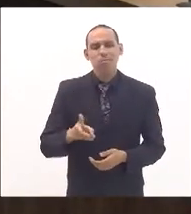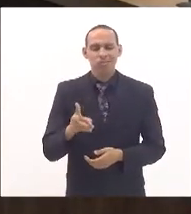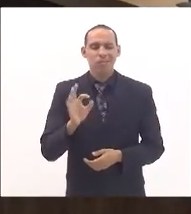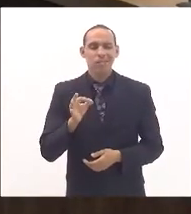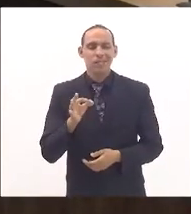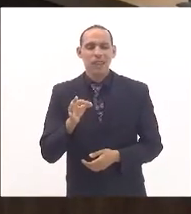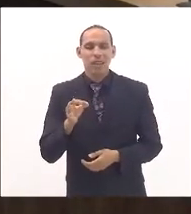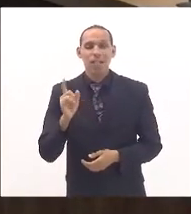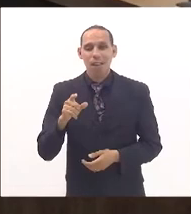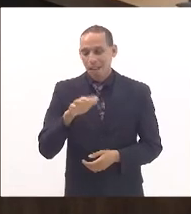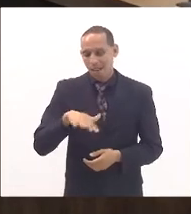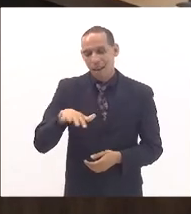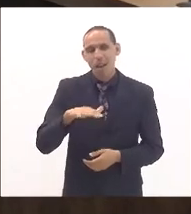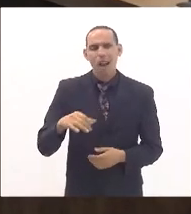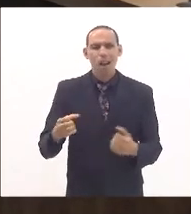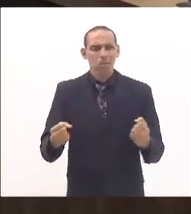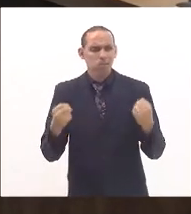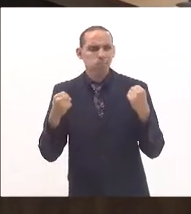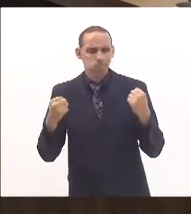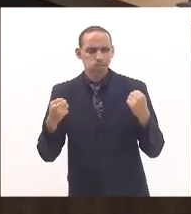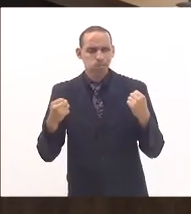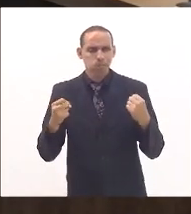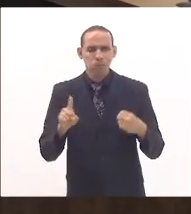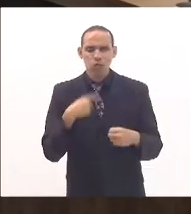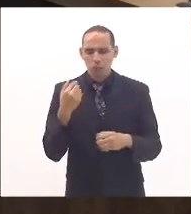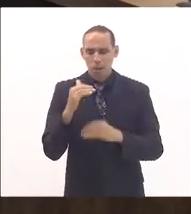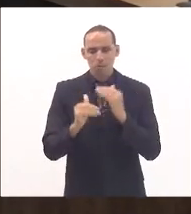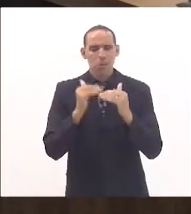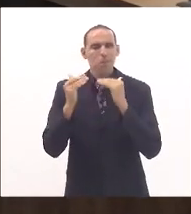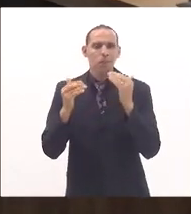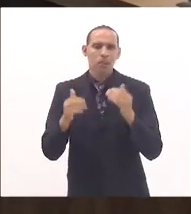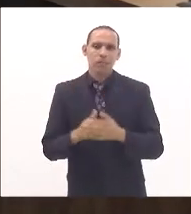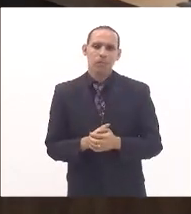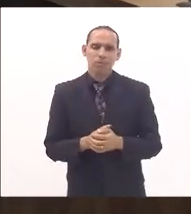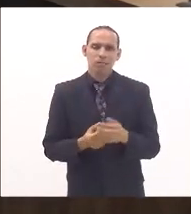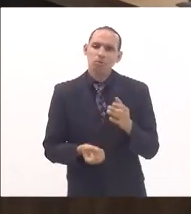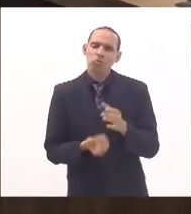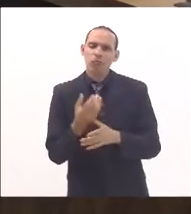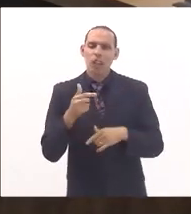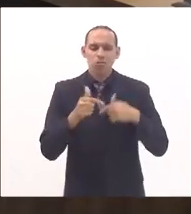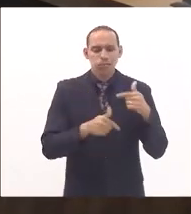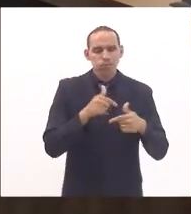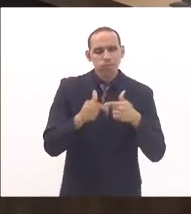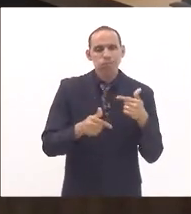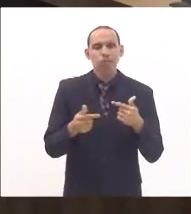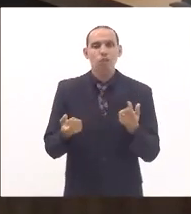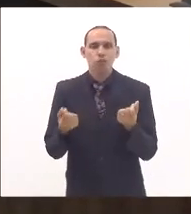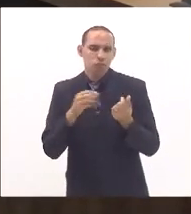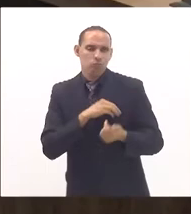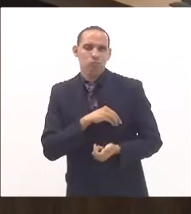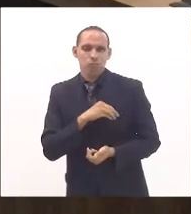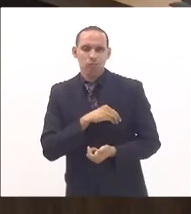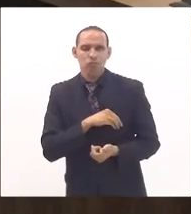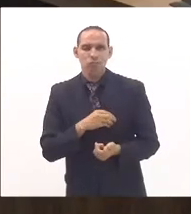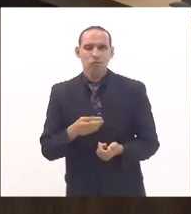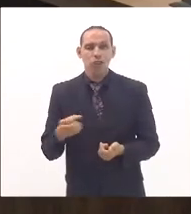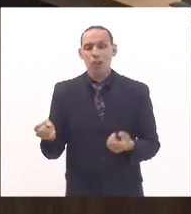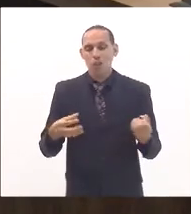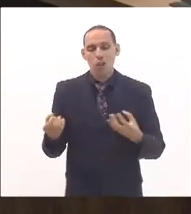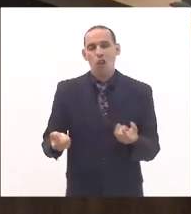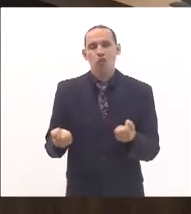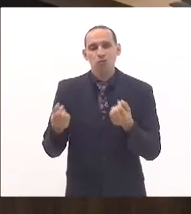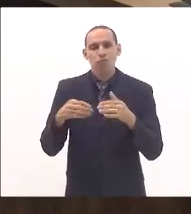Como uma das áreas de potencial para o nosso desenvolvimento, para gerar trabalho, gerar renda, enfim, receitas